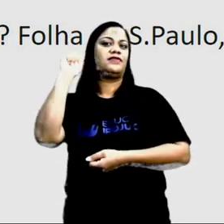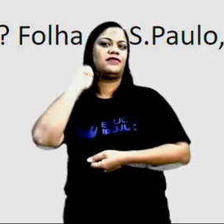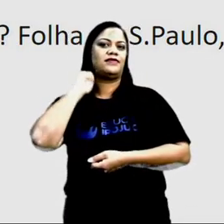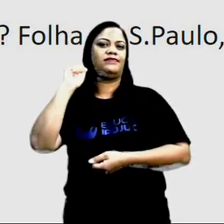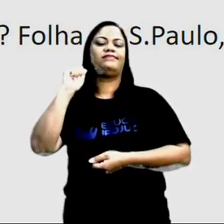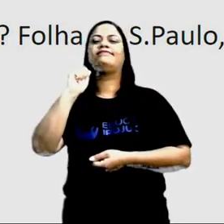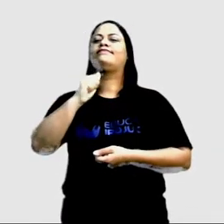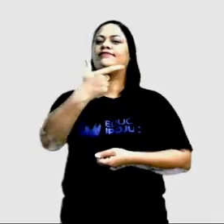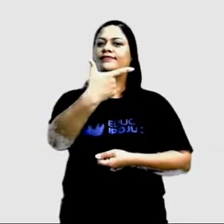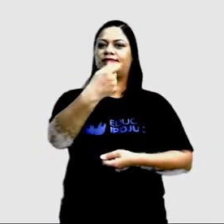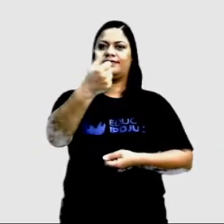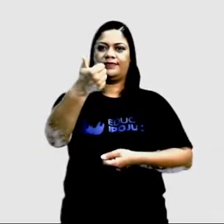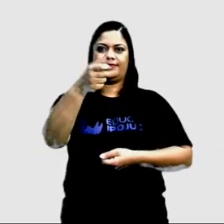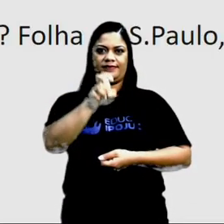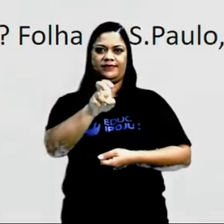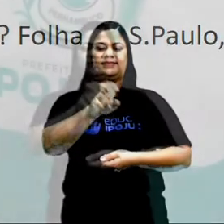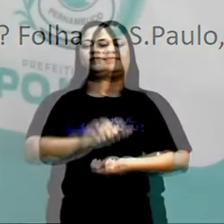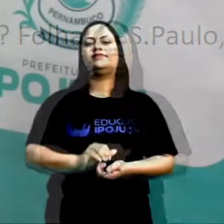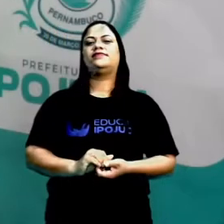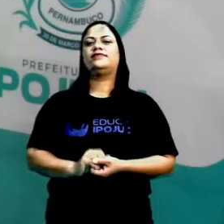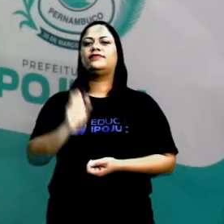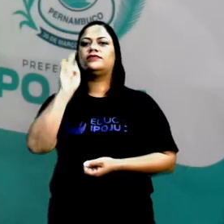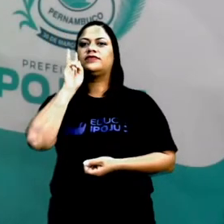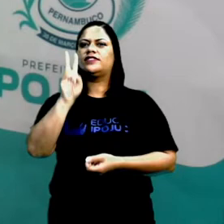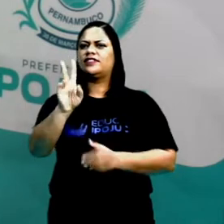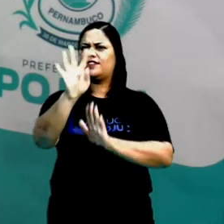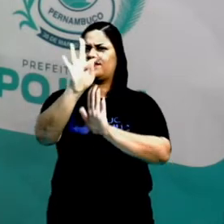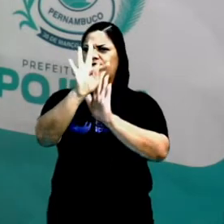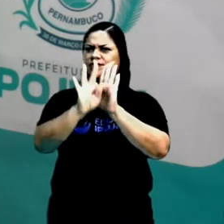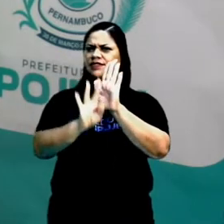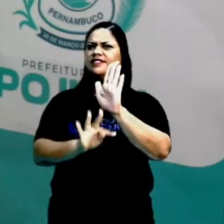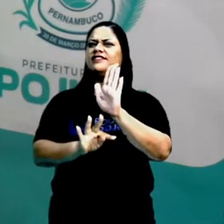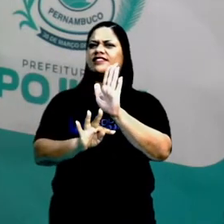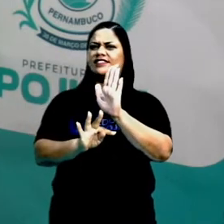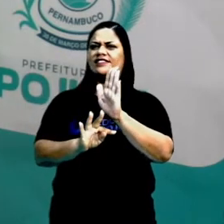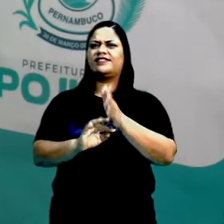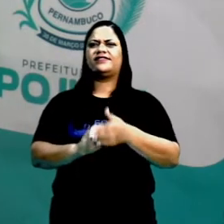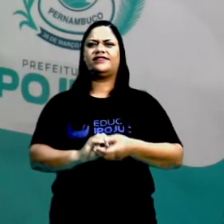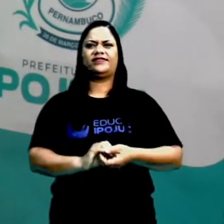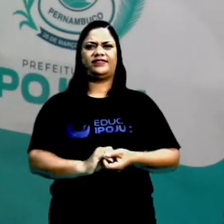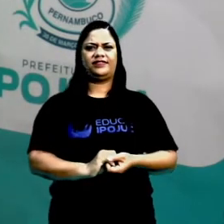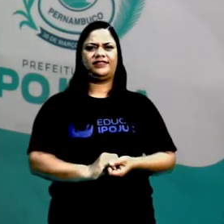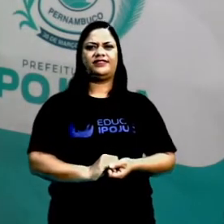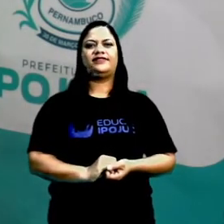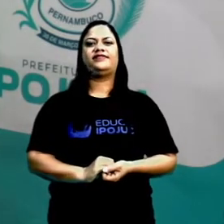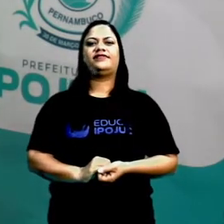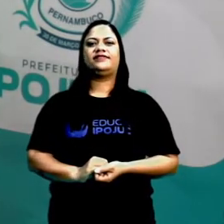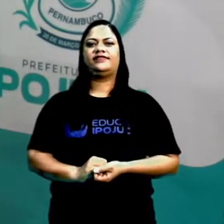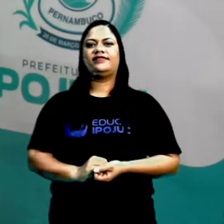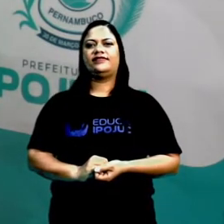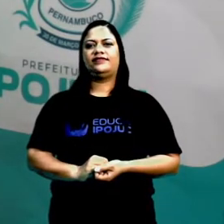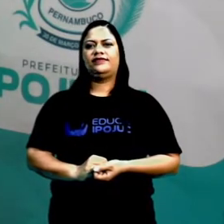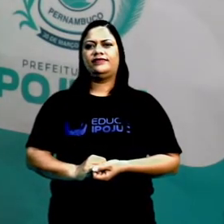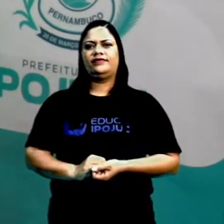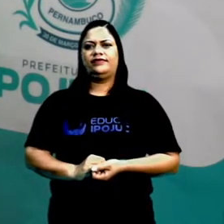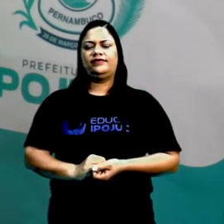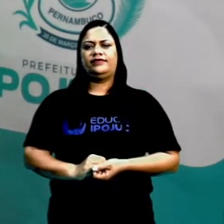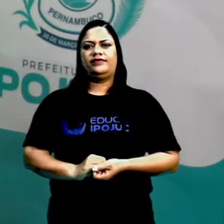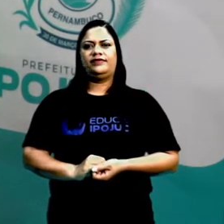folhinha, página 3. Aqui a gente está vendo nesse texto de Roseli Sayão,